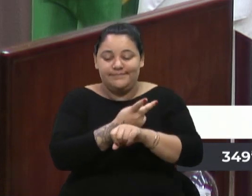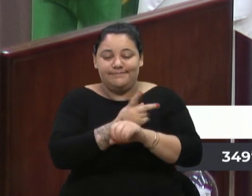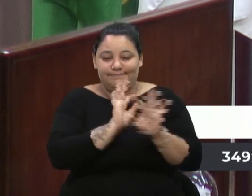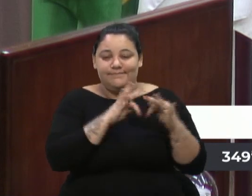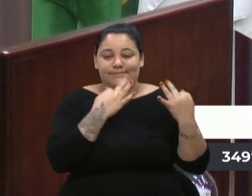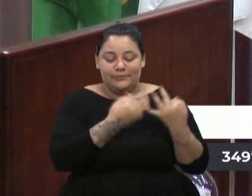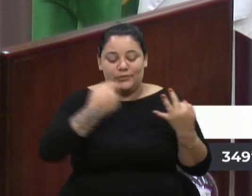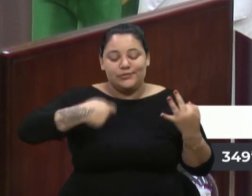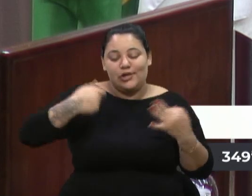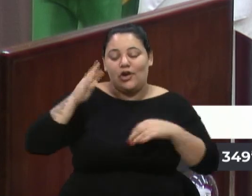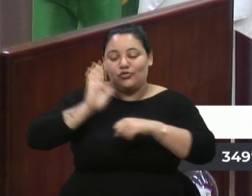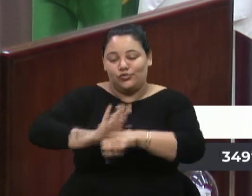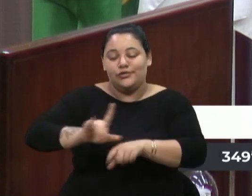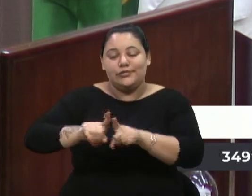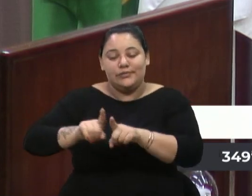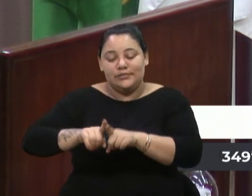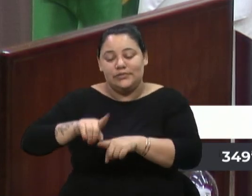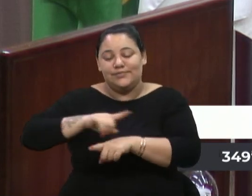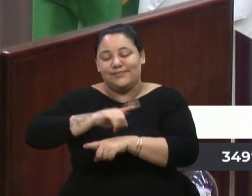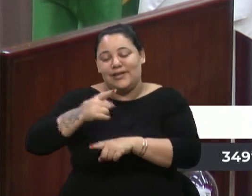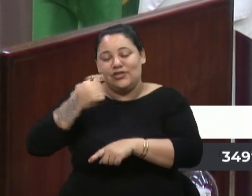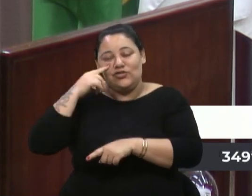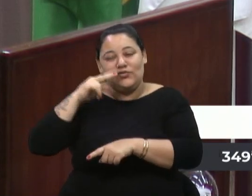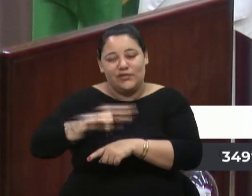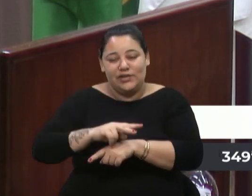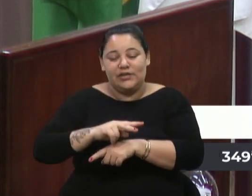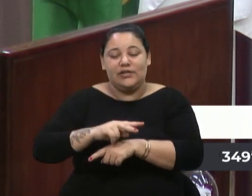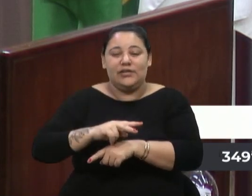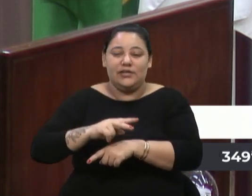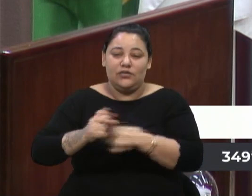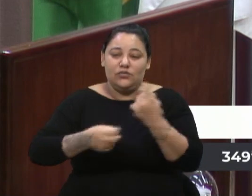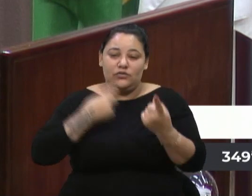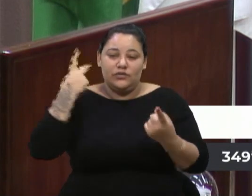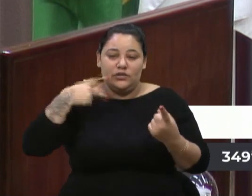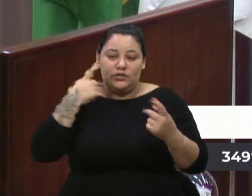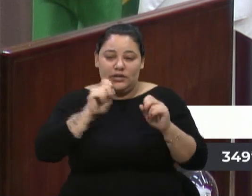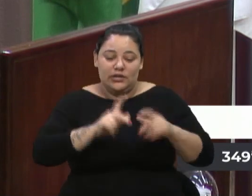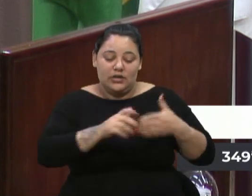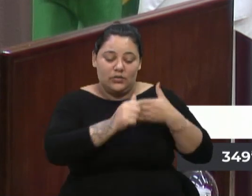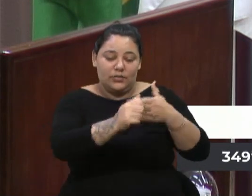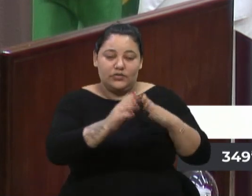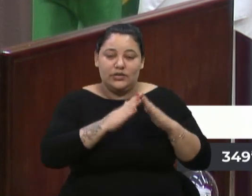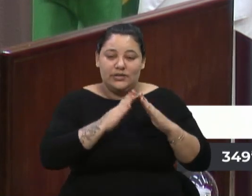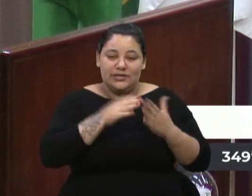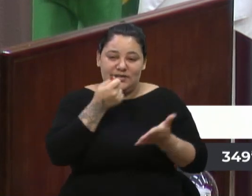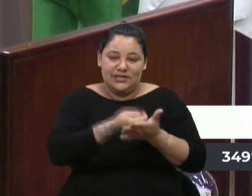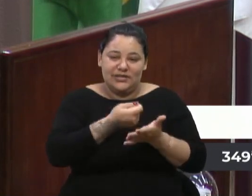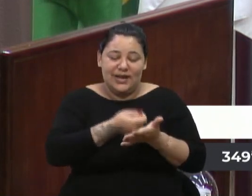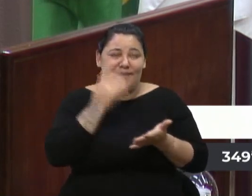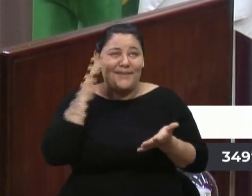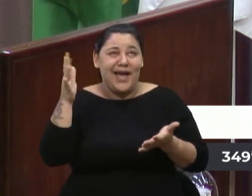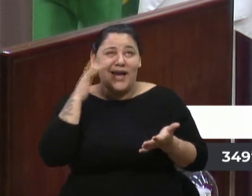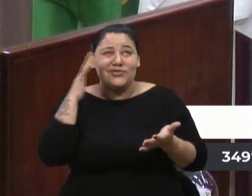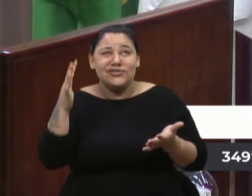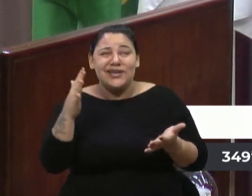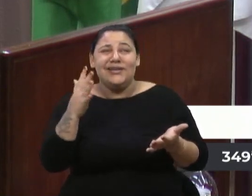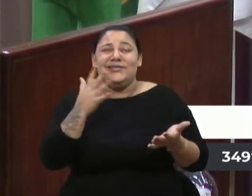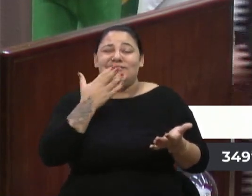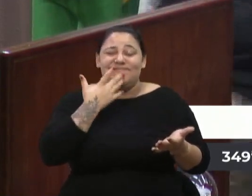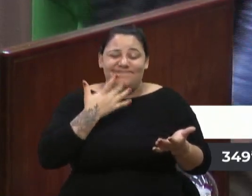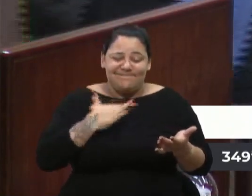Mas a gente vê colegas vereadores e quem nos acompanha de casa tentar imaginar essas crianças e essas